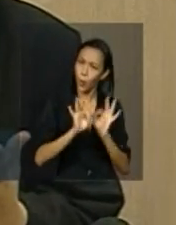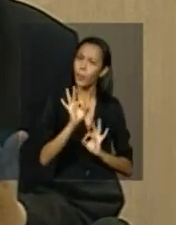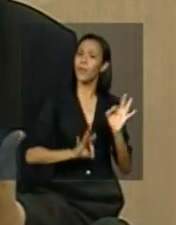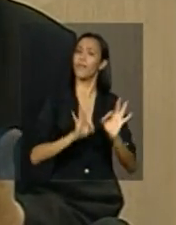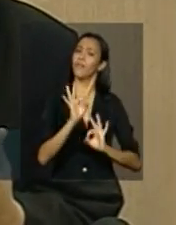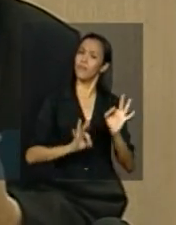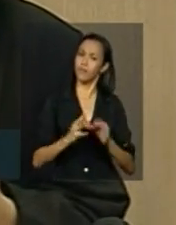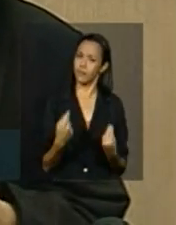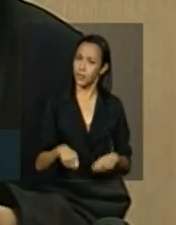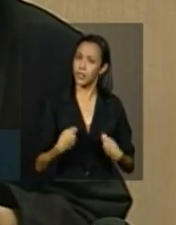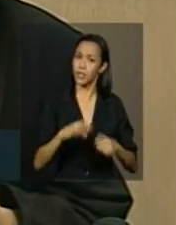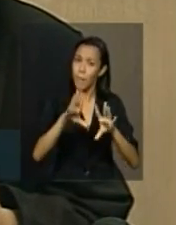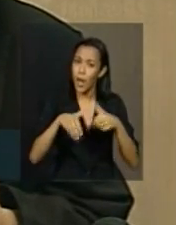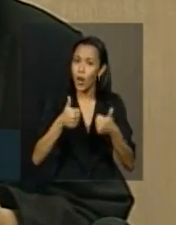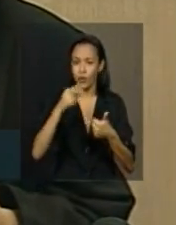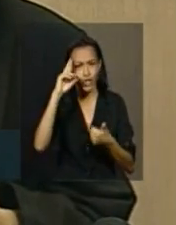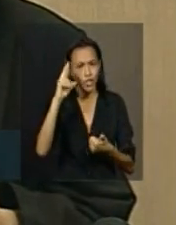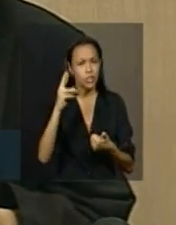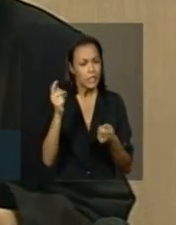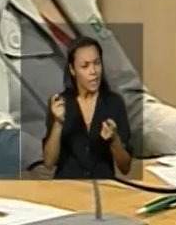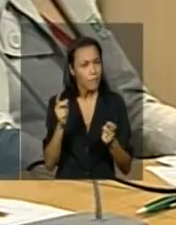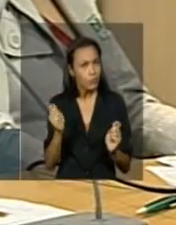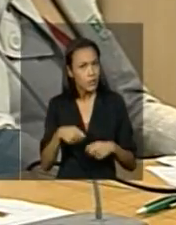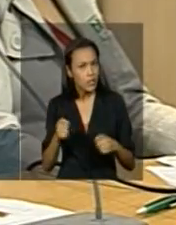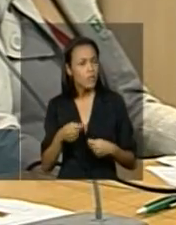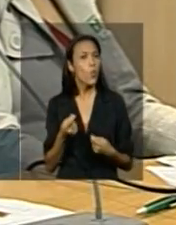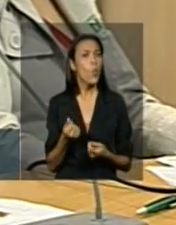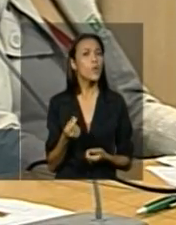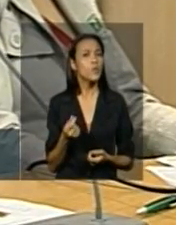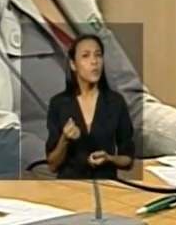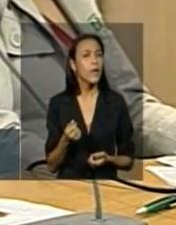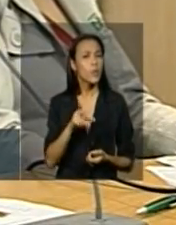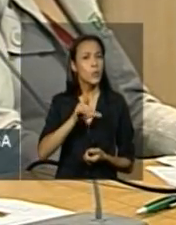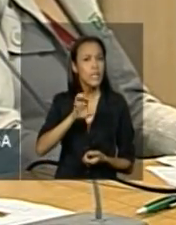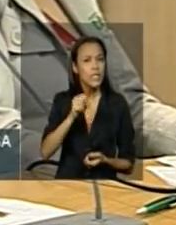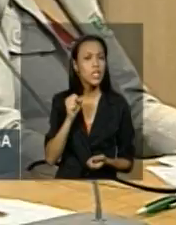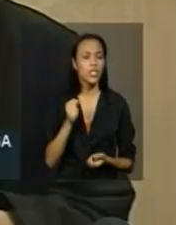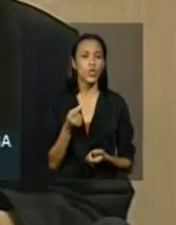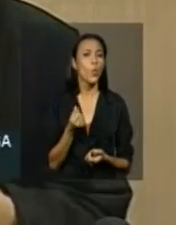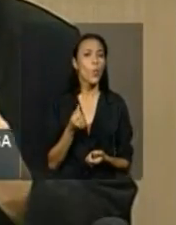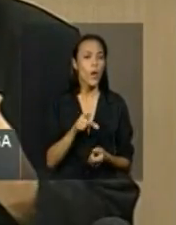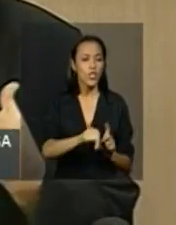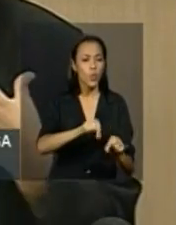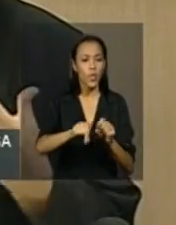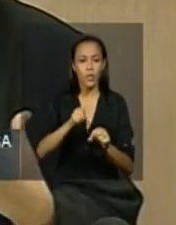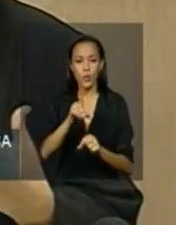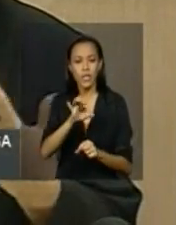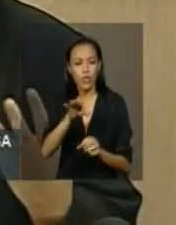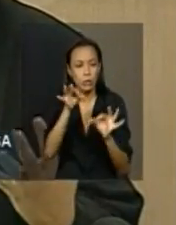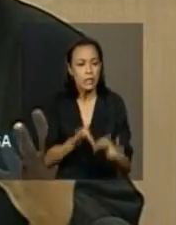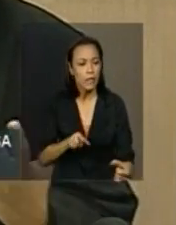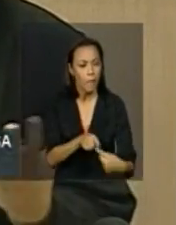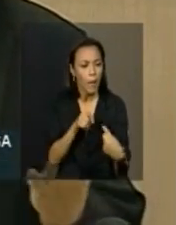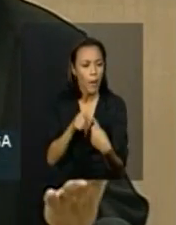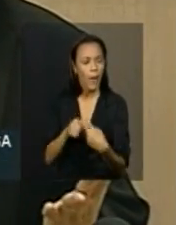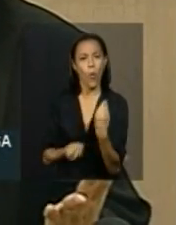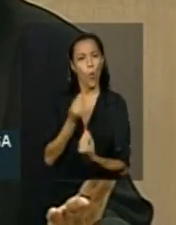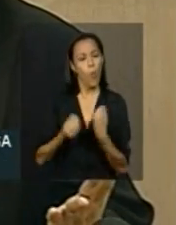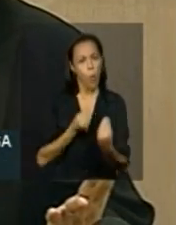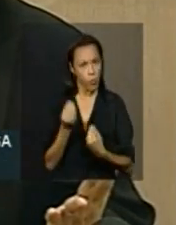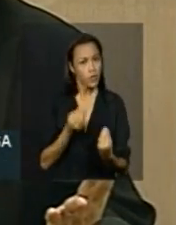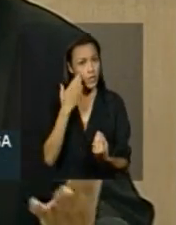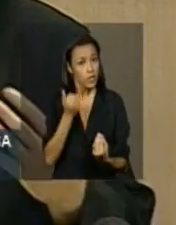a melhor relação de gestão se economicamente viável quanto é que custa tonelada de lixo como é que a coleta seletiva para que tenha transparência e controle social